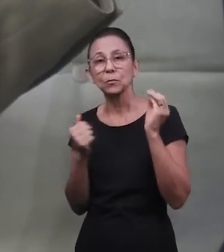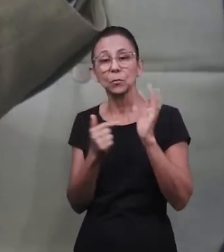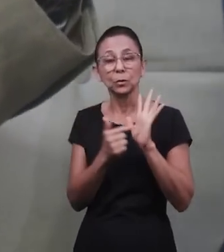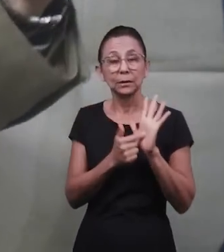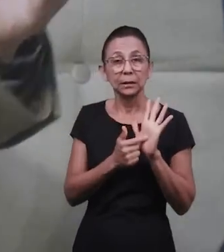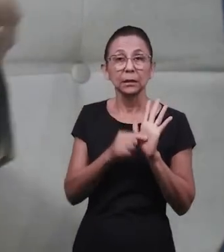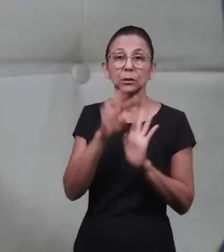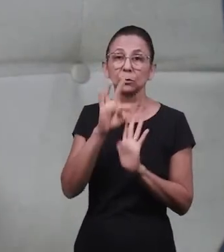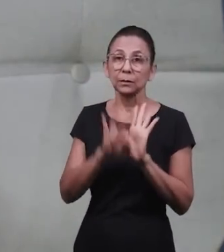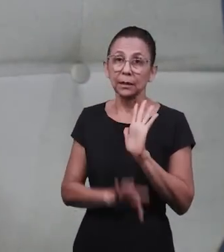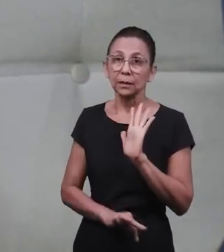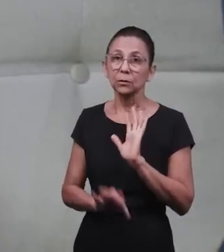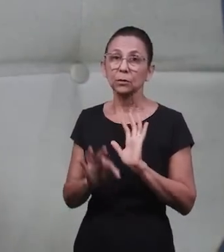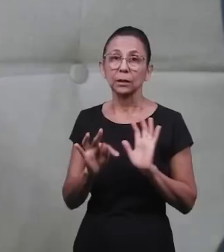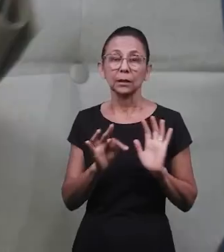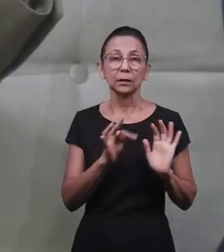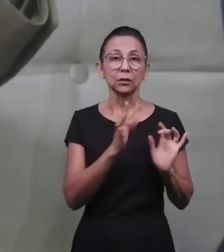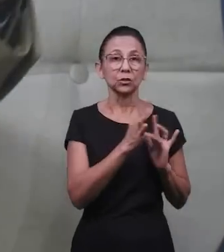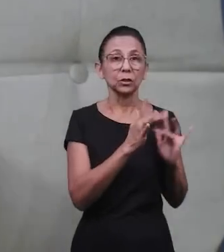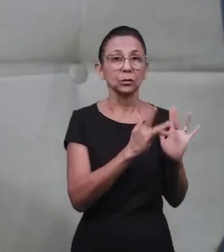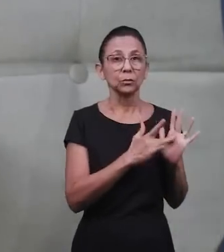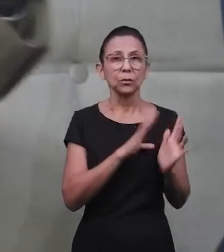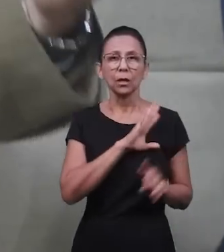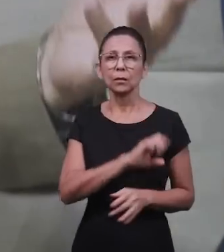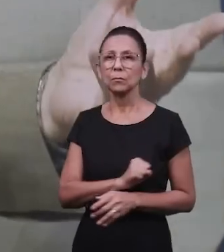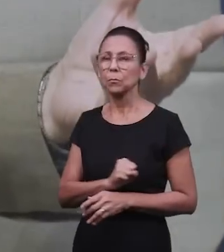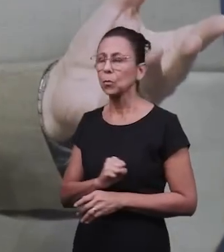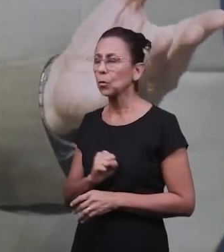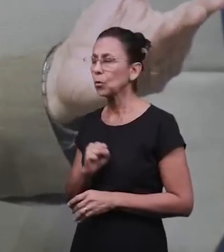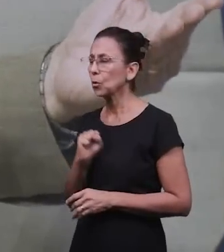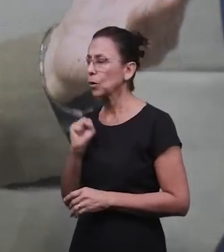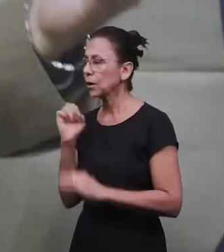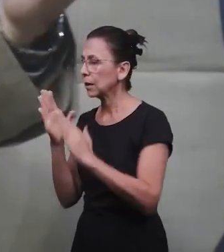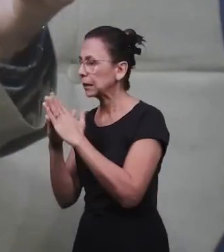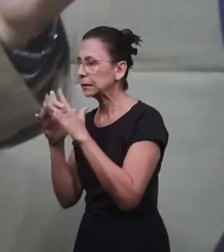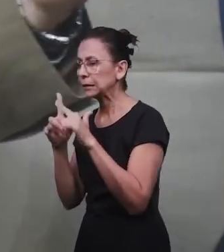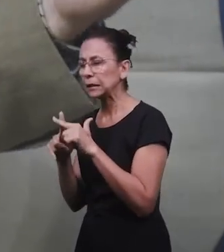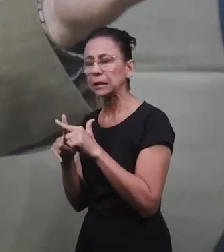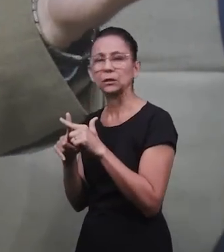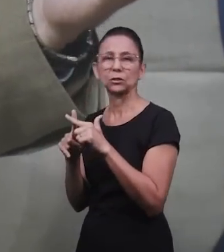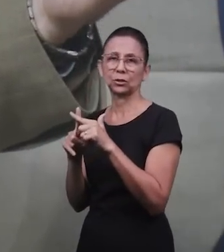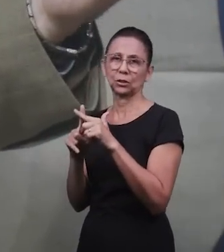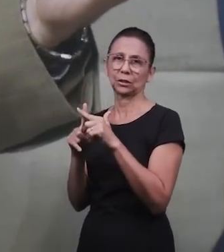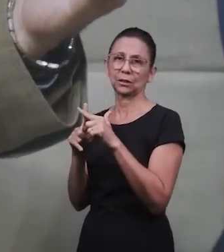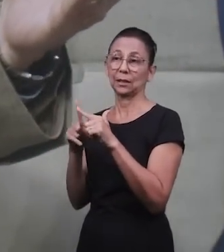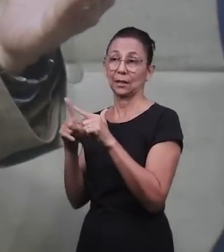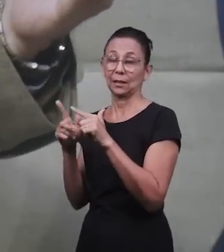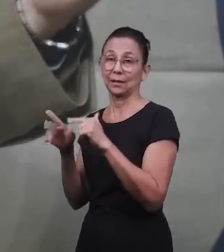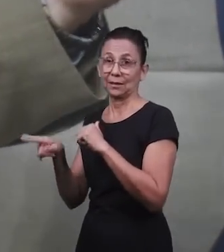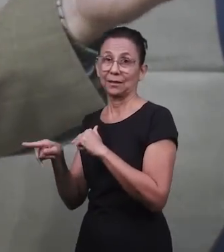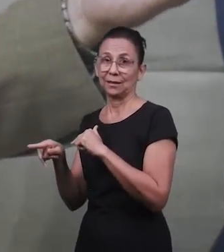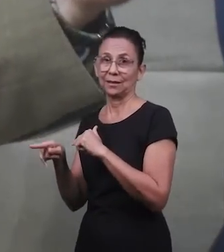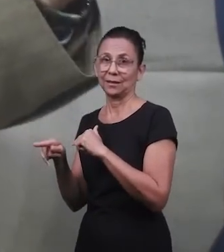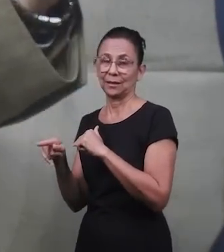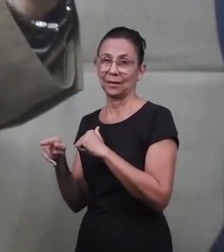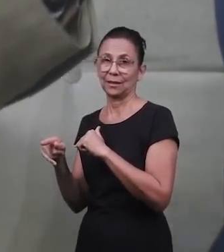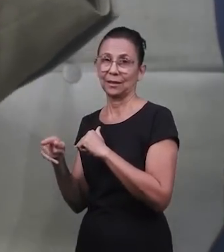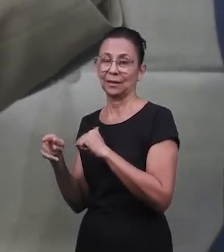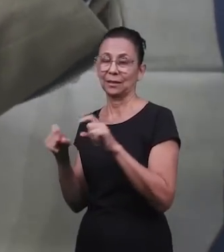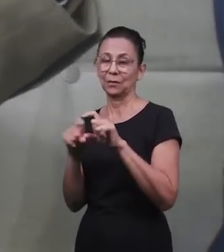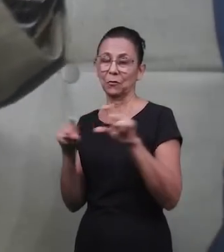aí do texto, é do Senhor Jesus pela igreja. E ela completa, né, a frase, a igreja,